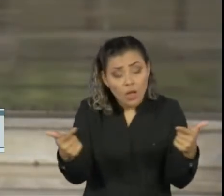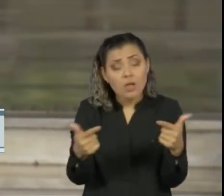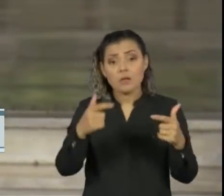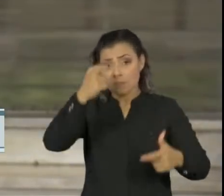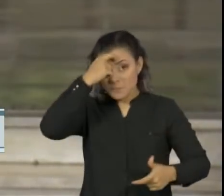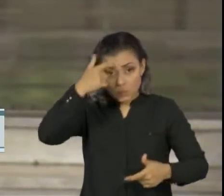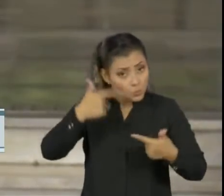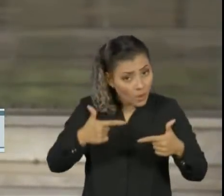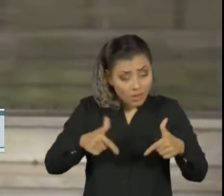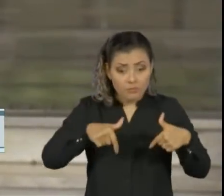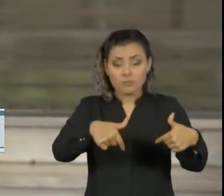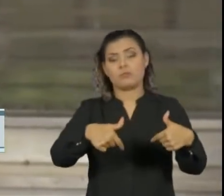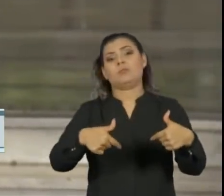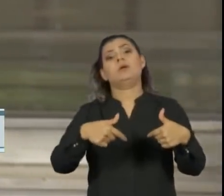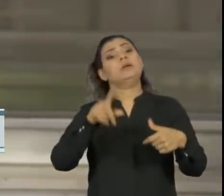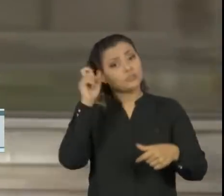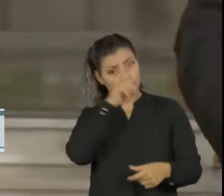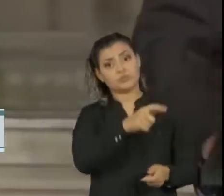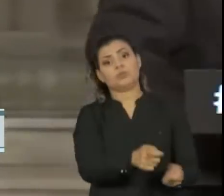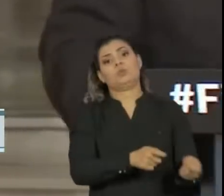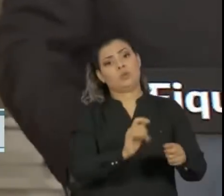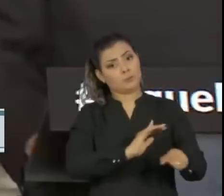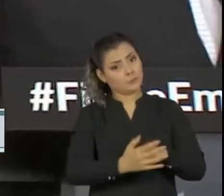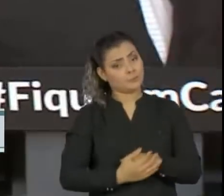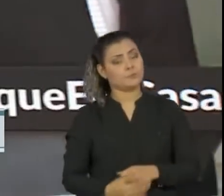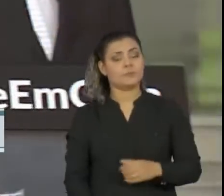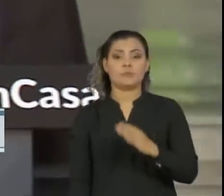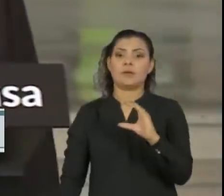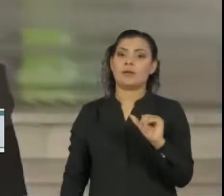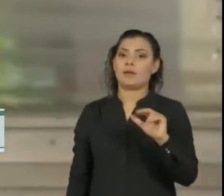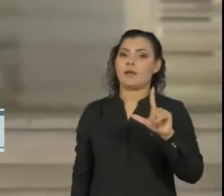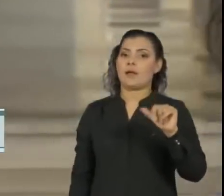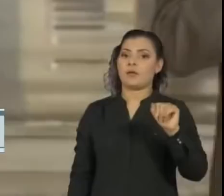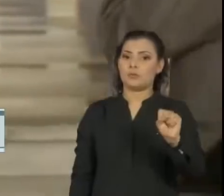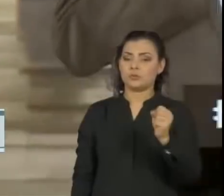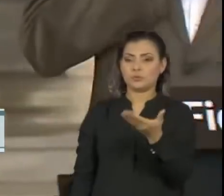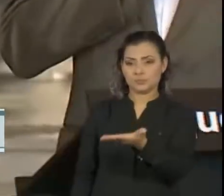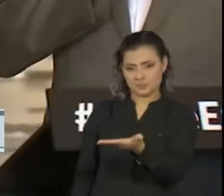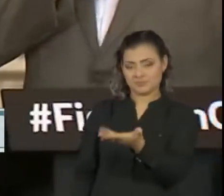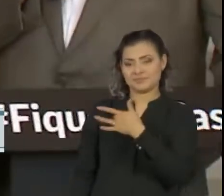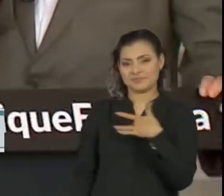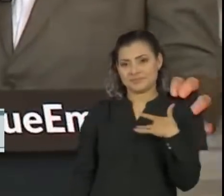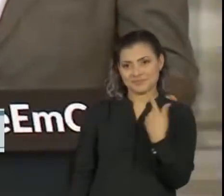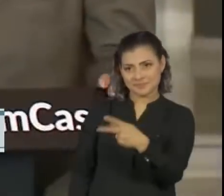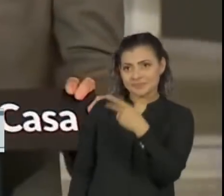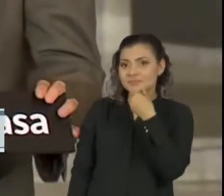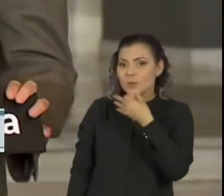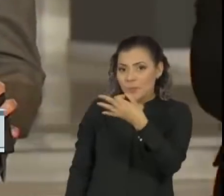combate ao coronavírus. Carlos Carvalho, nosso coordenador do Comitê de Saúde, se desejar com